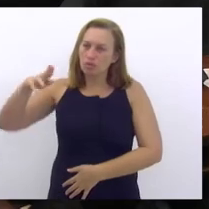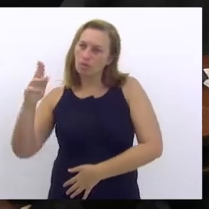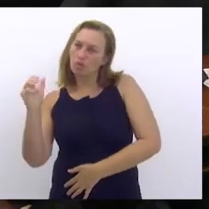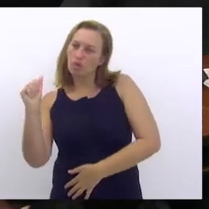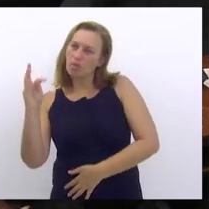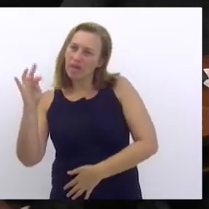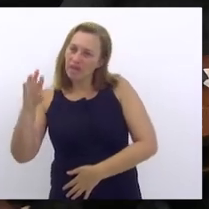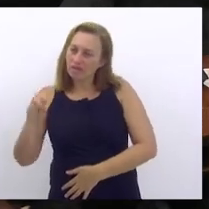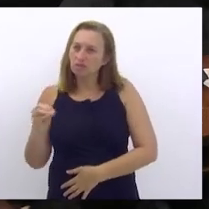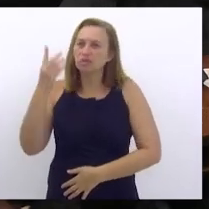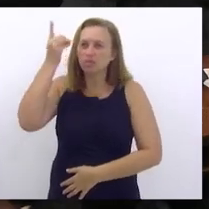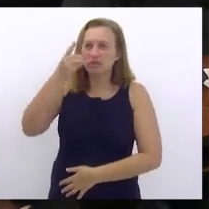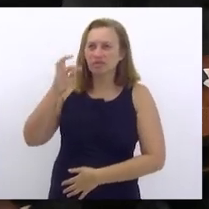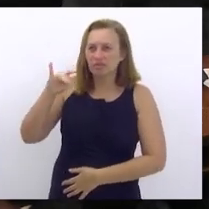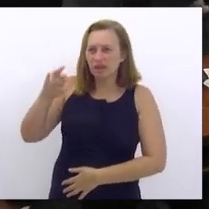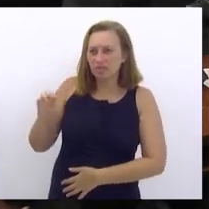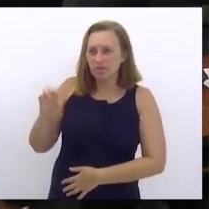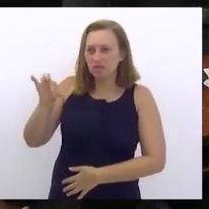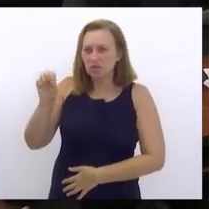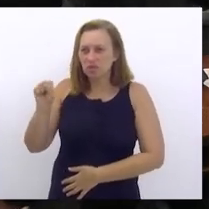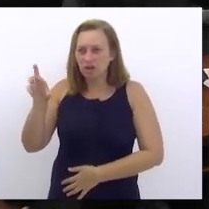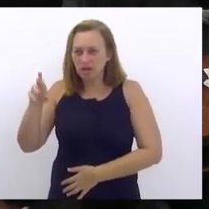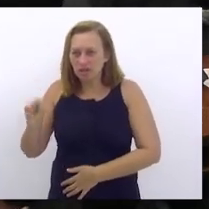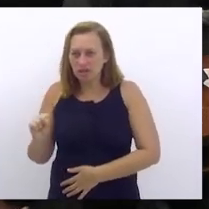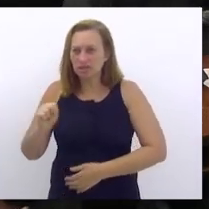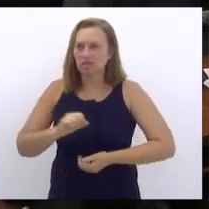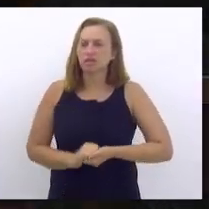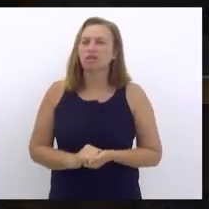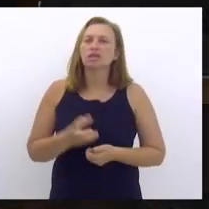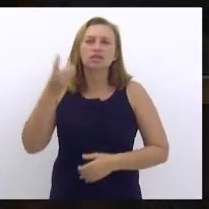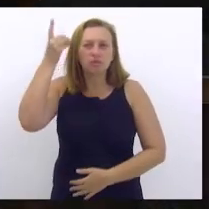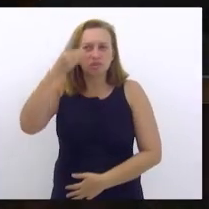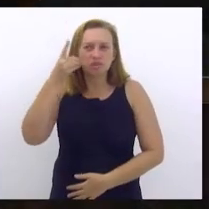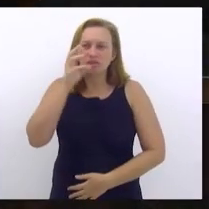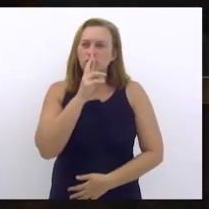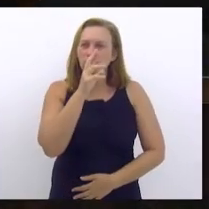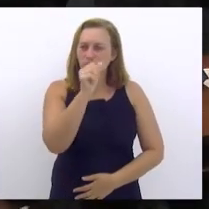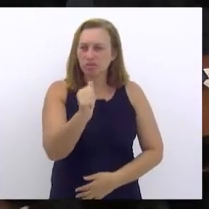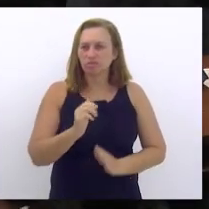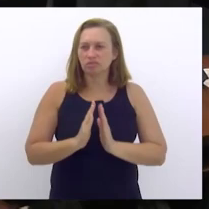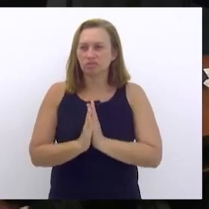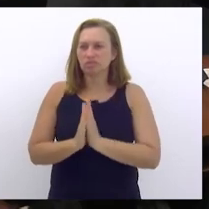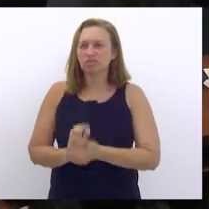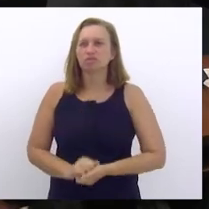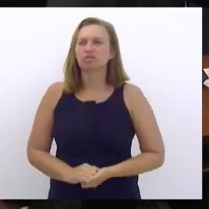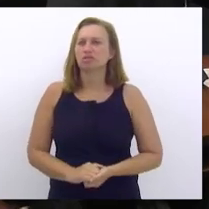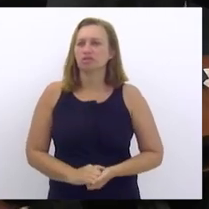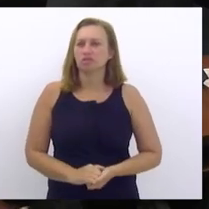Deputado Felipe Soares. Deputado Rodrigo Amorim, por favor.